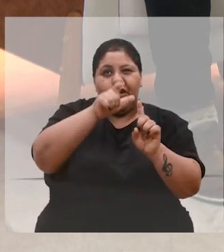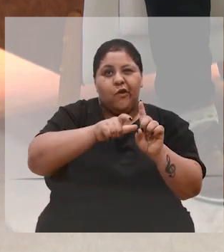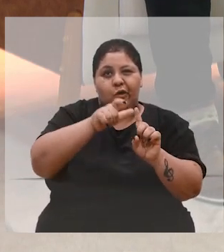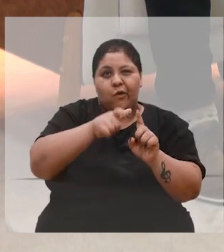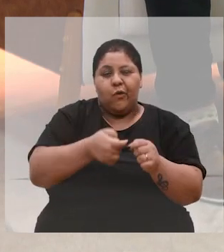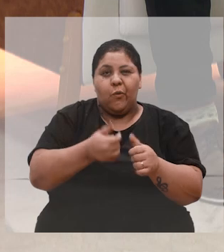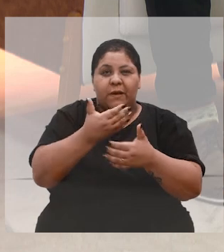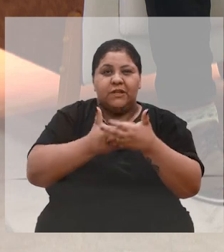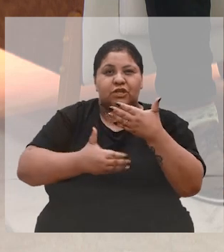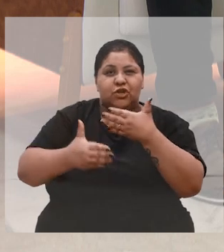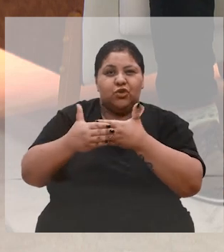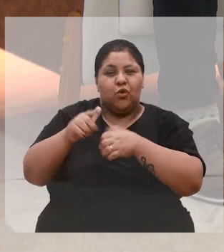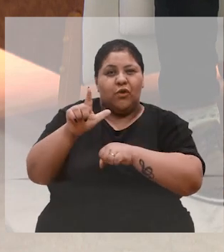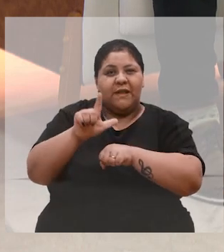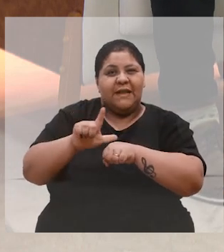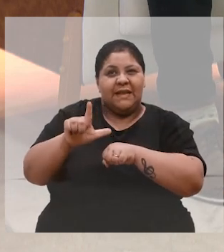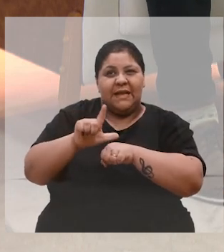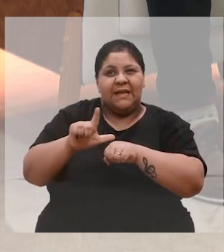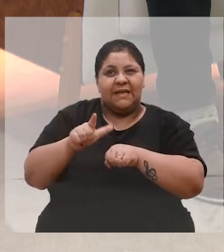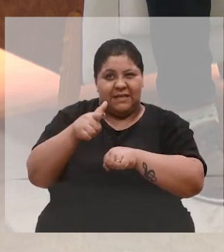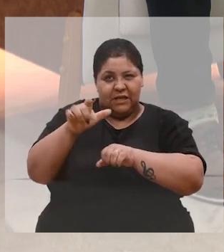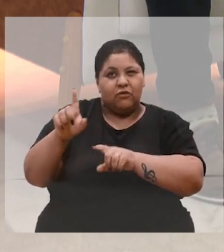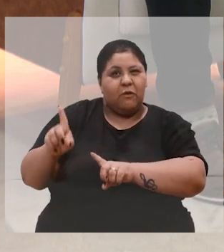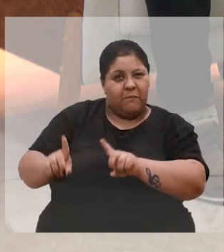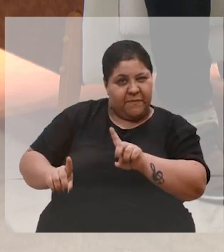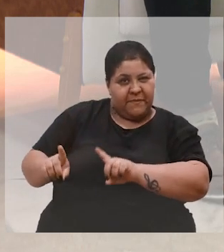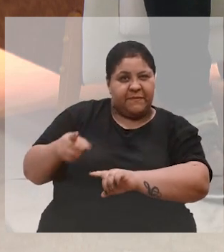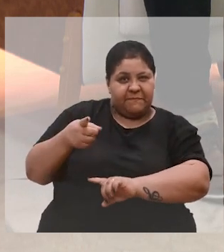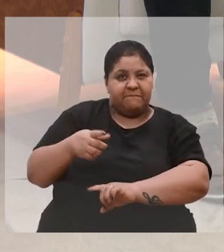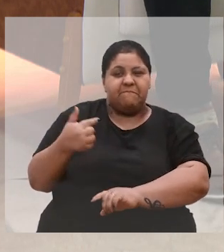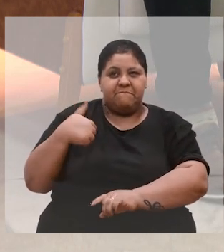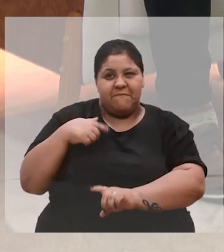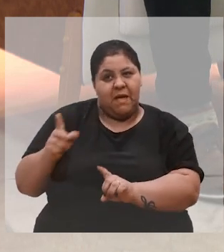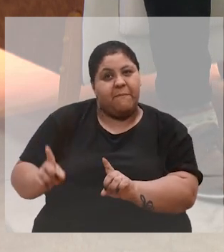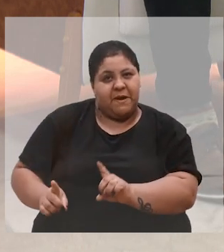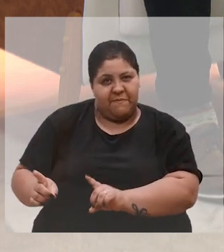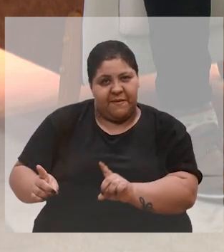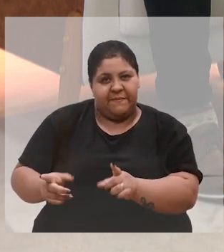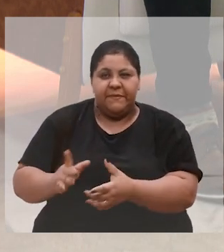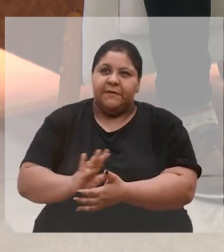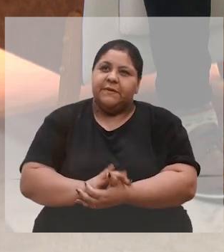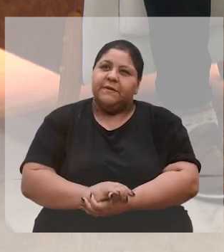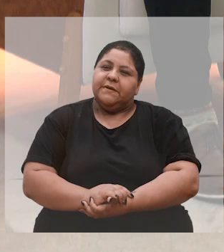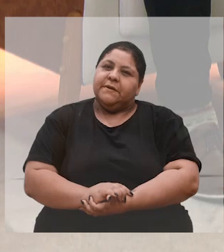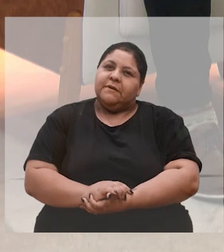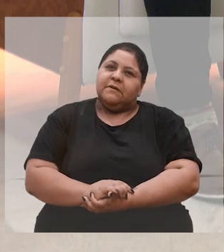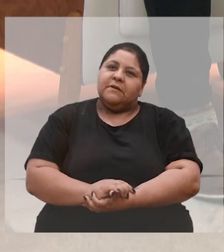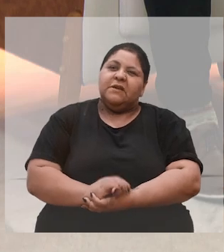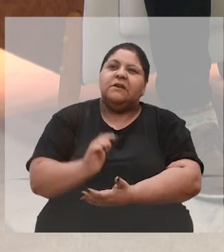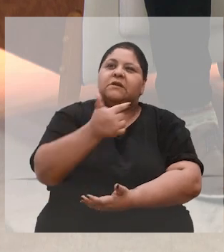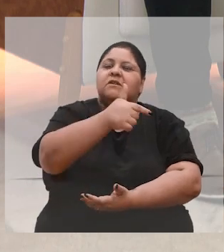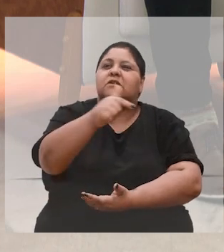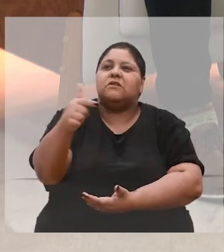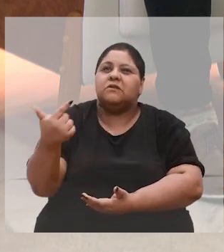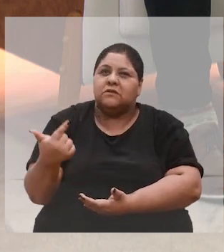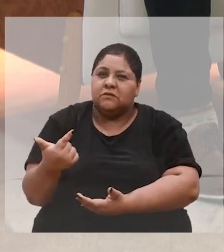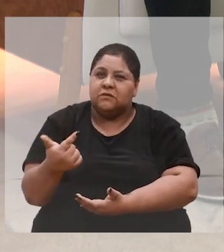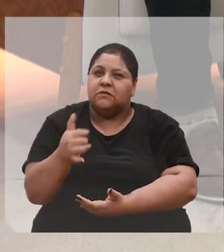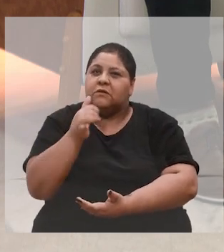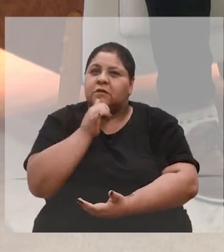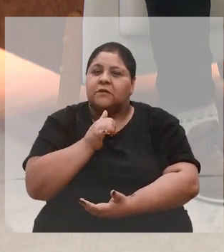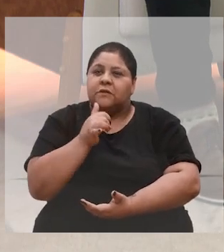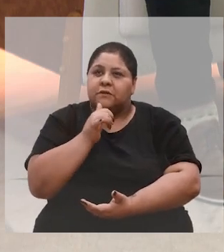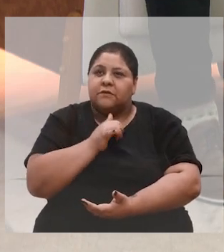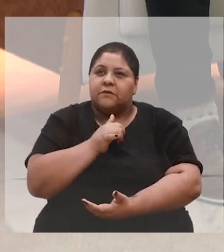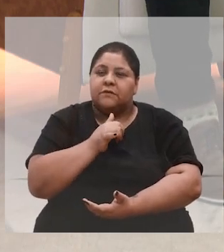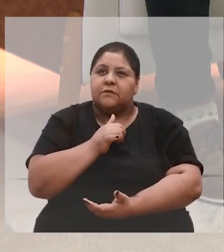toda lilás. Seria tua prima. Sim. Essa é a minha prima. E os demais aqui, quando, por exemplo,